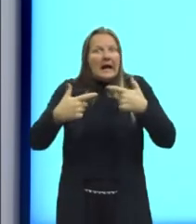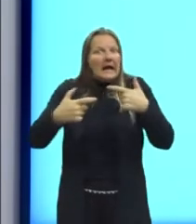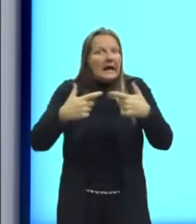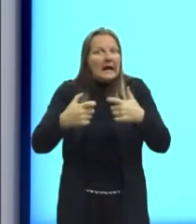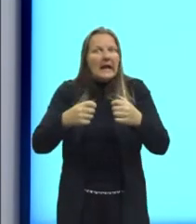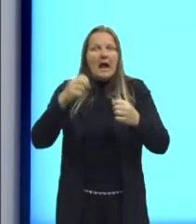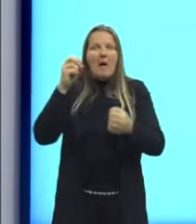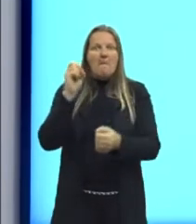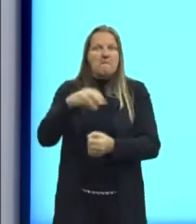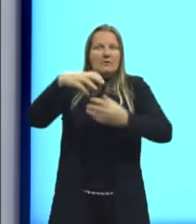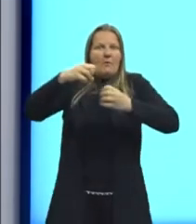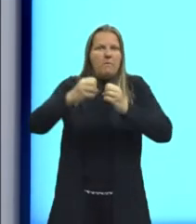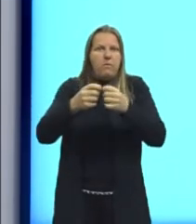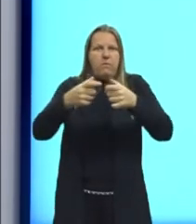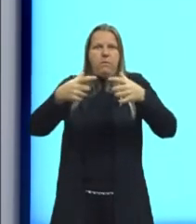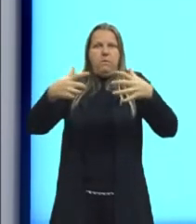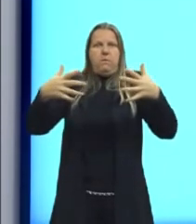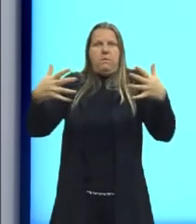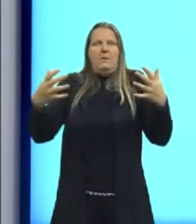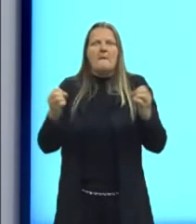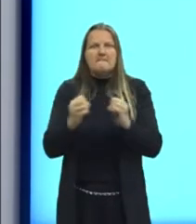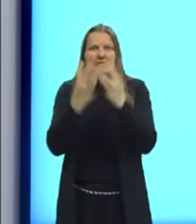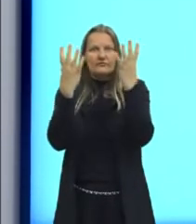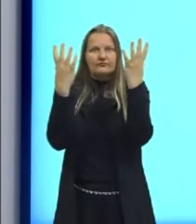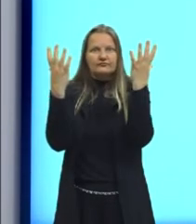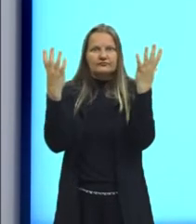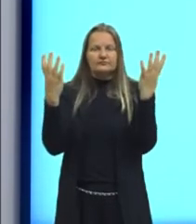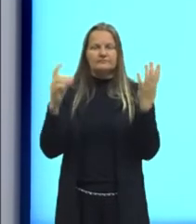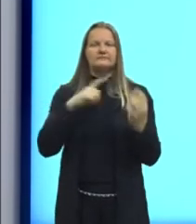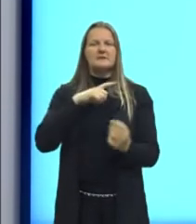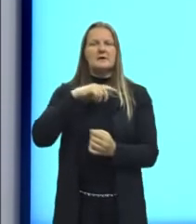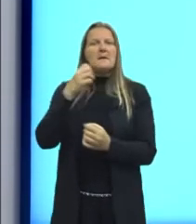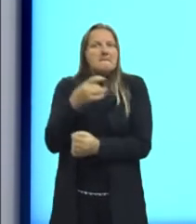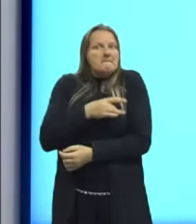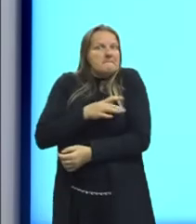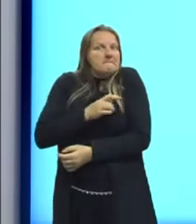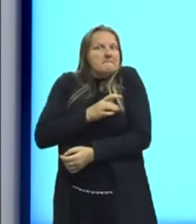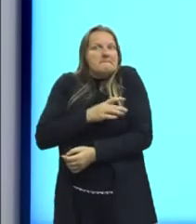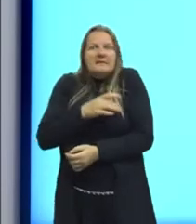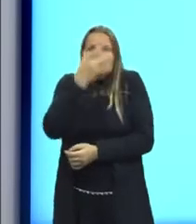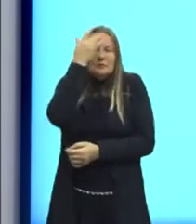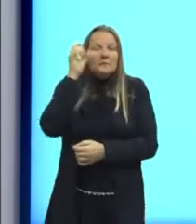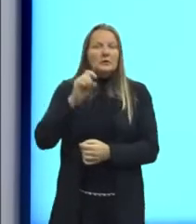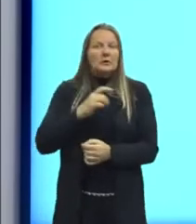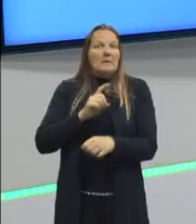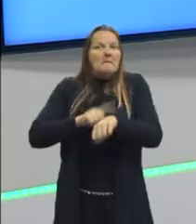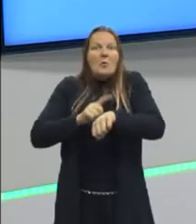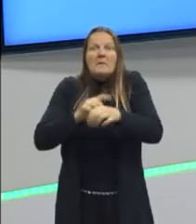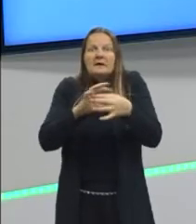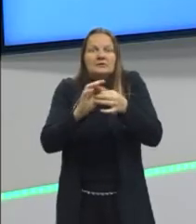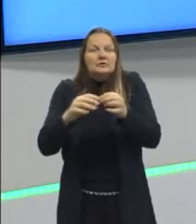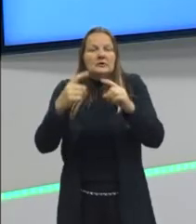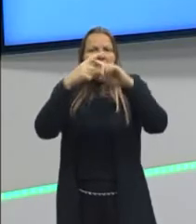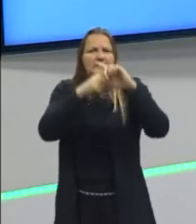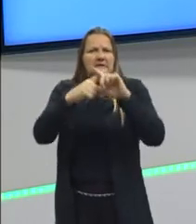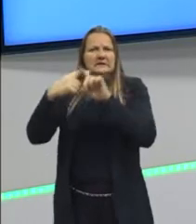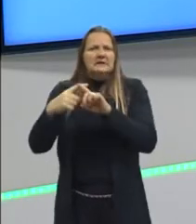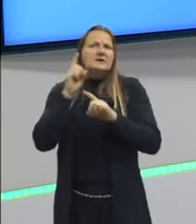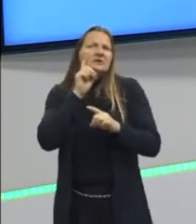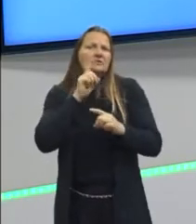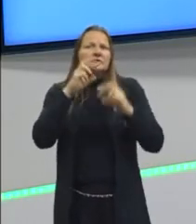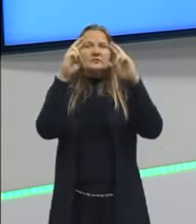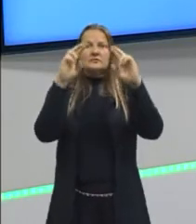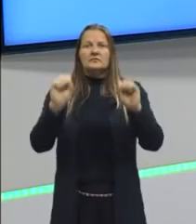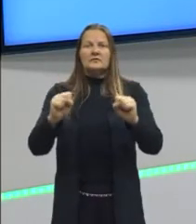era um temor né que as pessoas tinham que a qualquer momento podia estourar um confronto entre os Estados Unidos